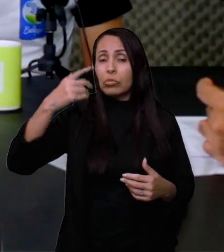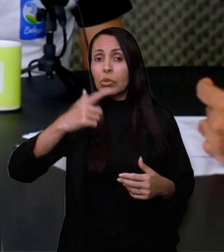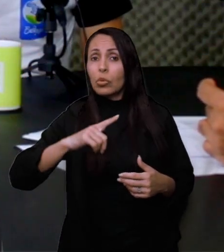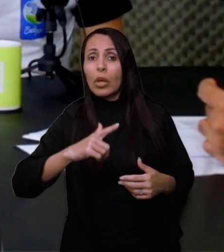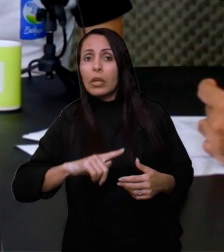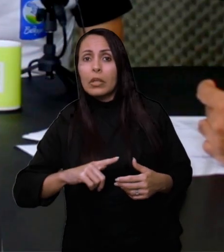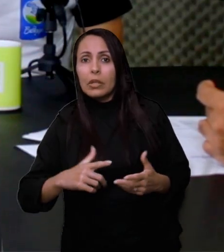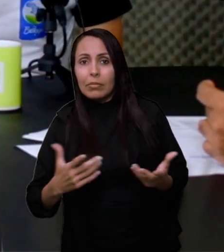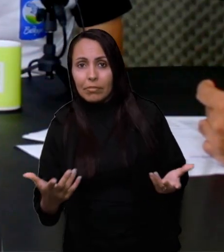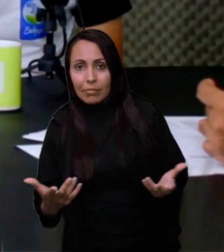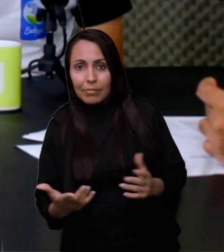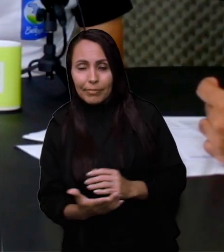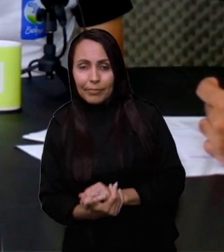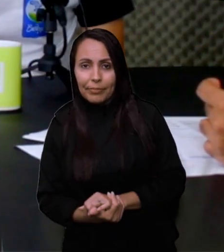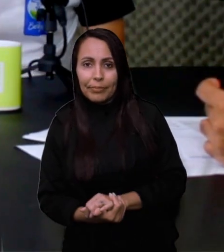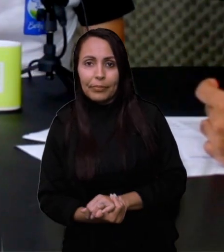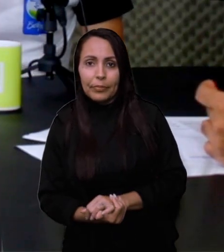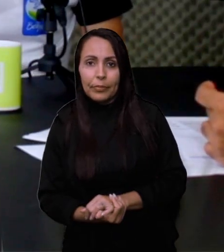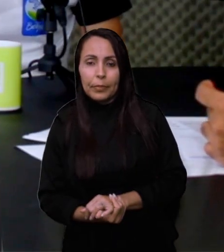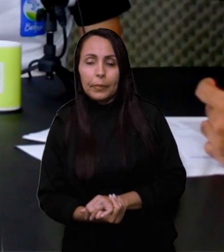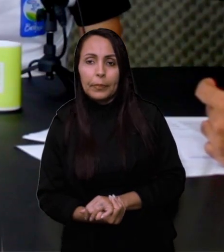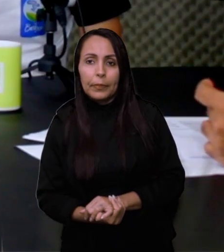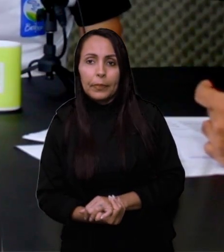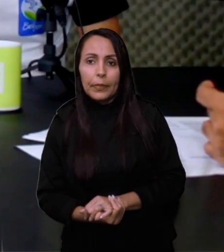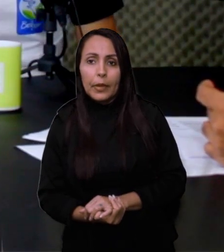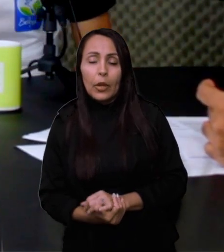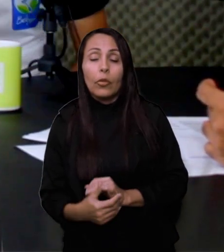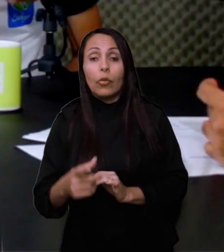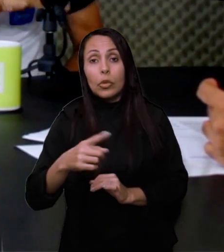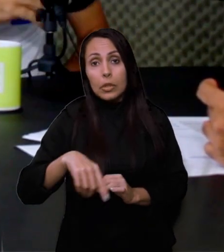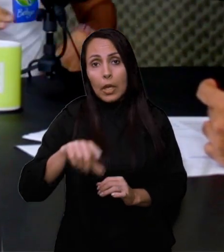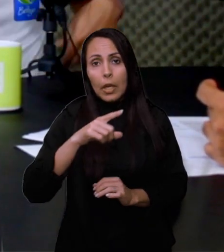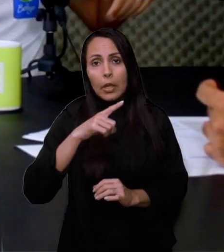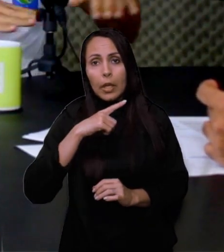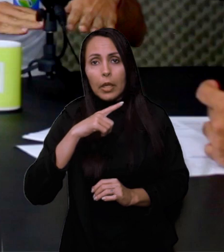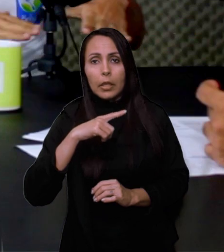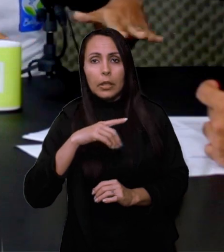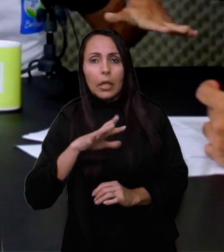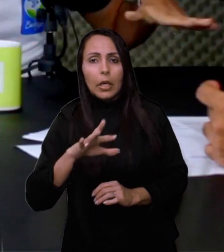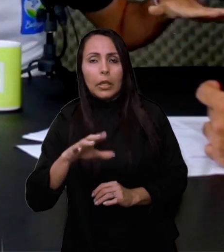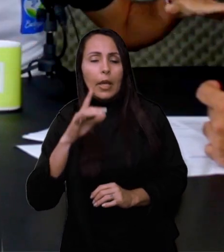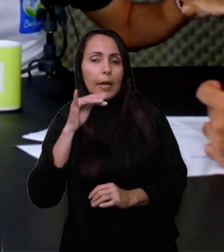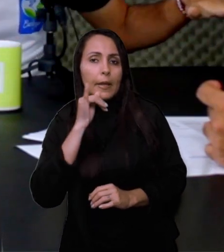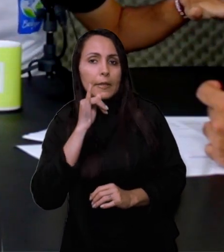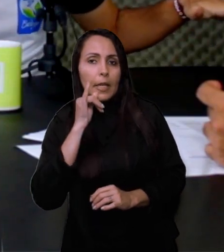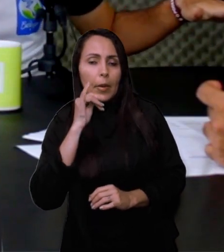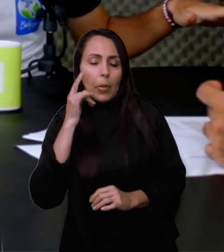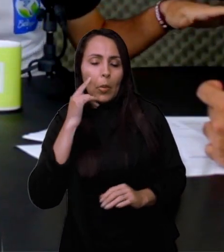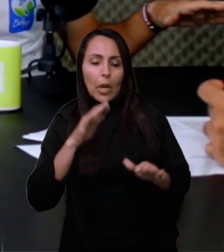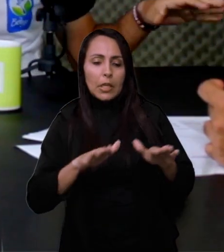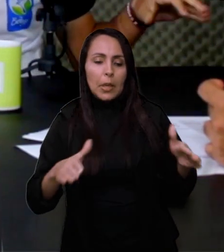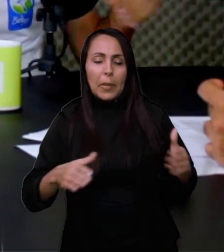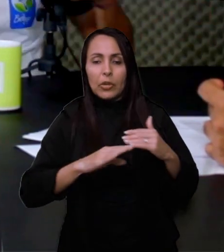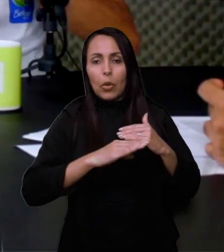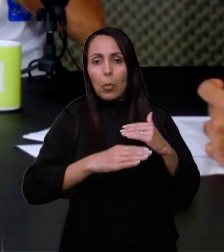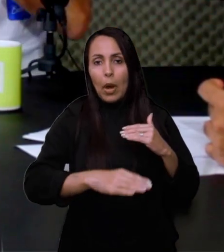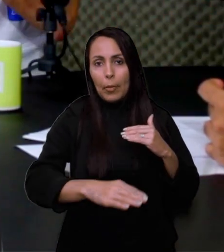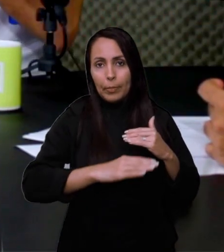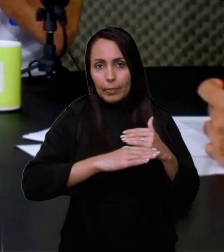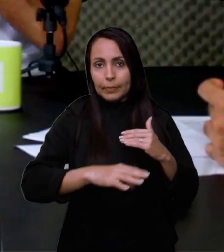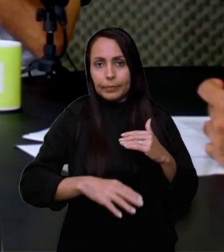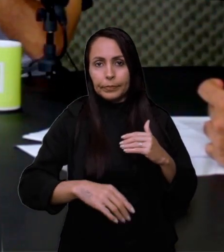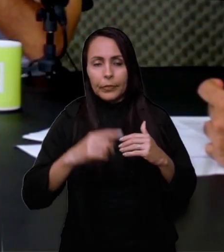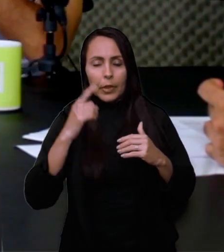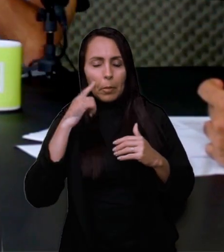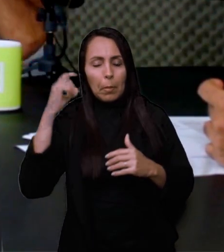vai caçar quando não tiver luz. Nossa, faz muito sentido isso. Aí você tem lá, aqui, vamos fazer de conta que essa mesa aqui toda é o mar já. Eu tenho prédios aqui.